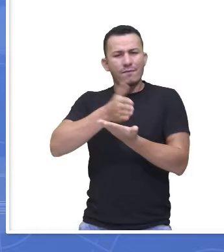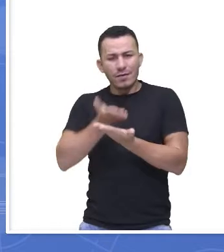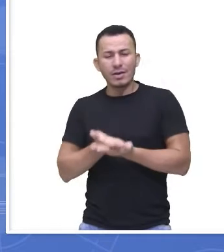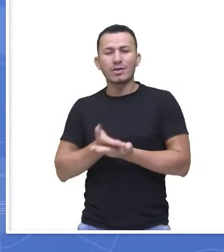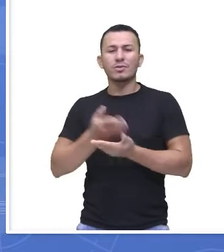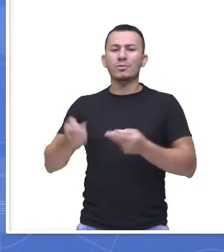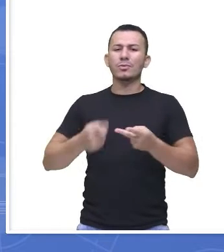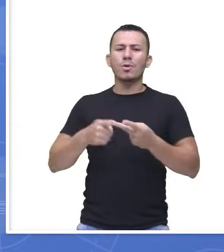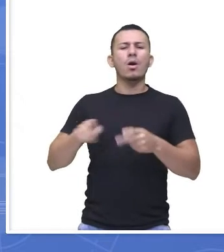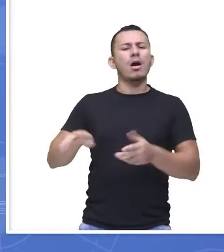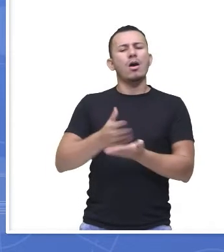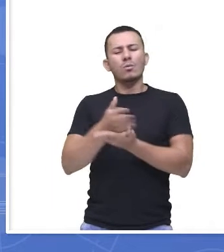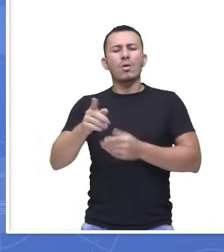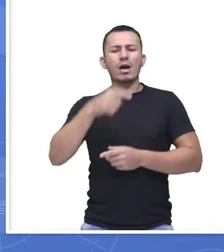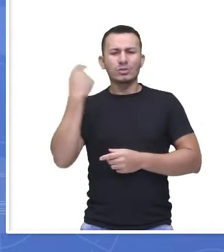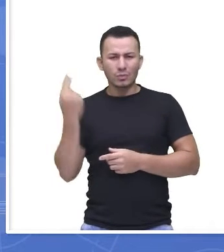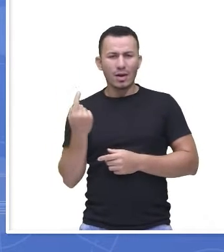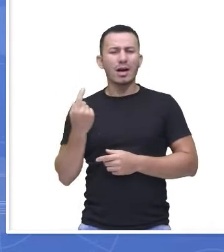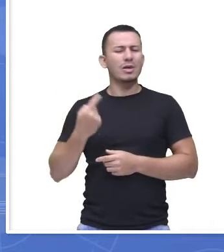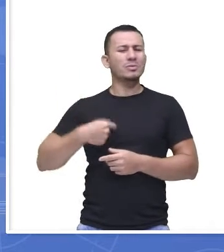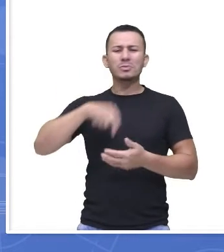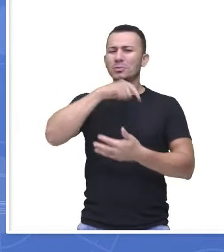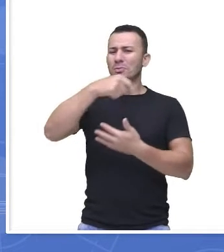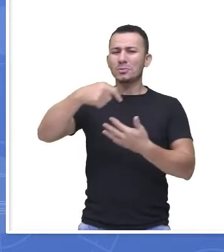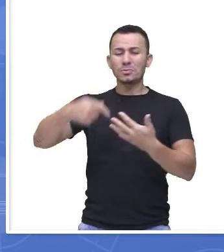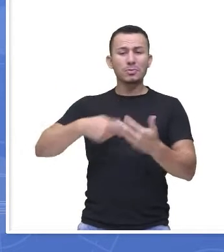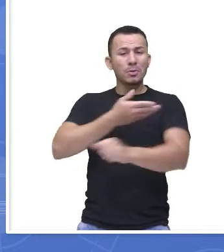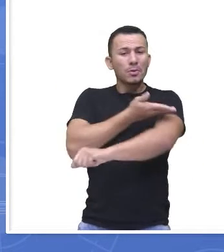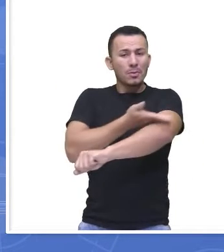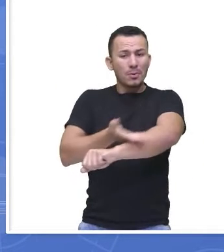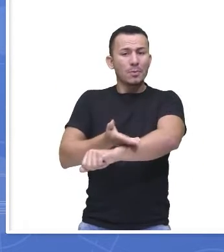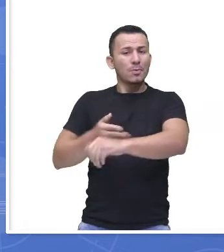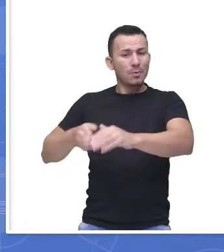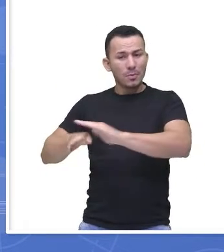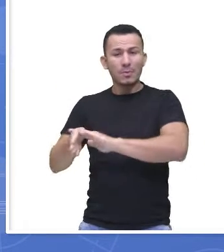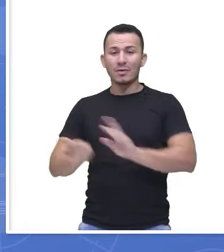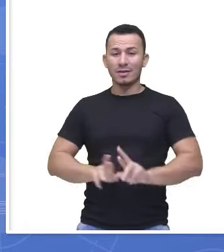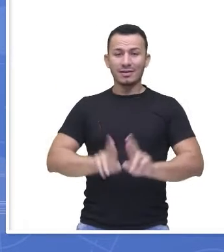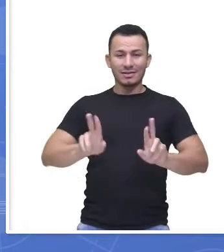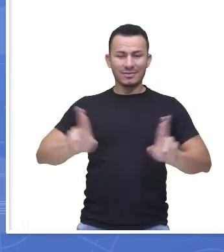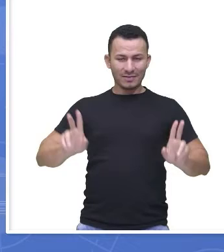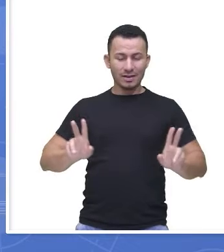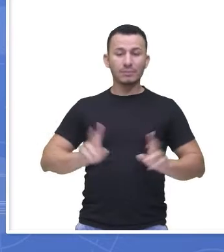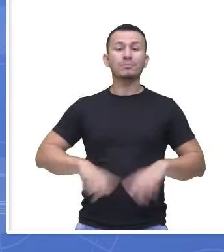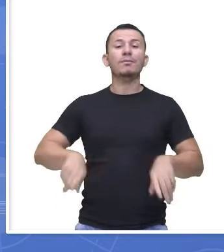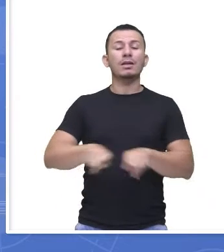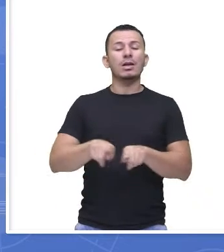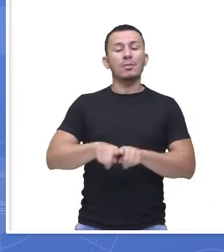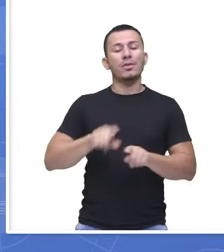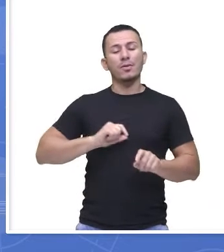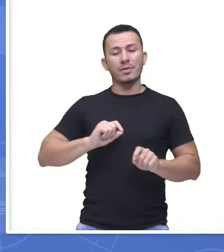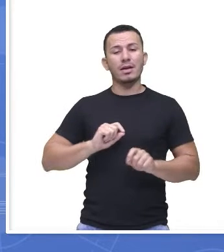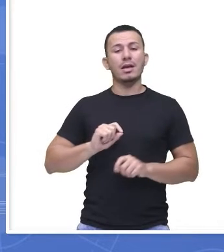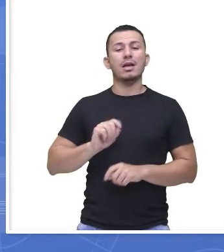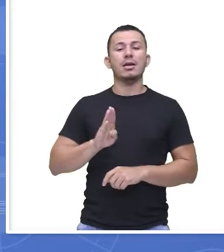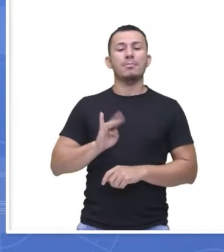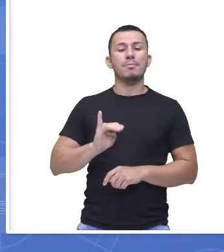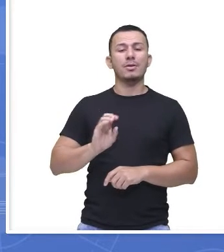pessoas gostam de churrasco. Então, vejam lá, essa é a diversidade. Então, existe também a diversidade biológica,